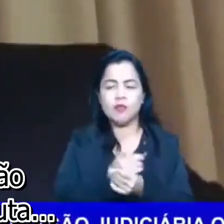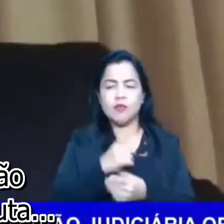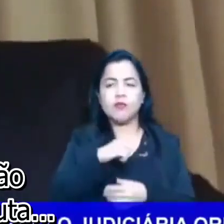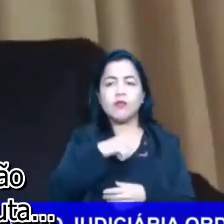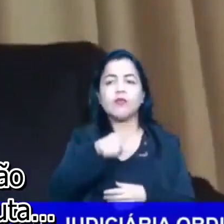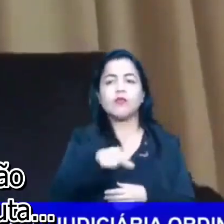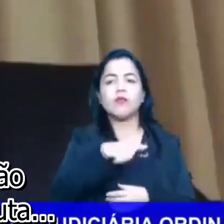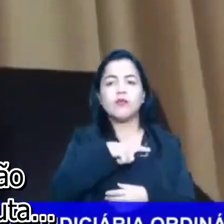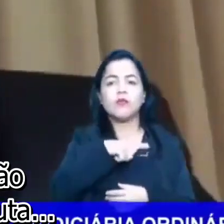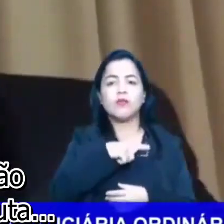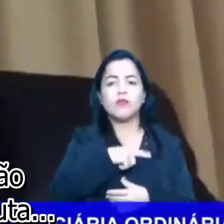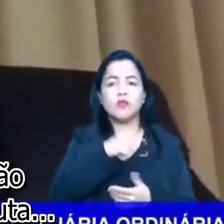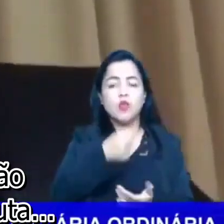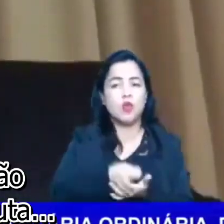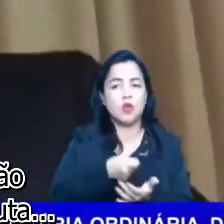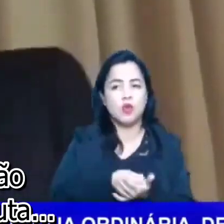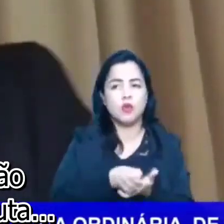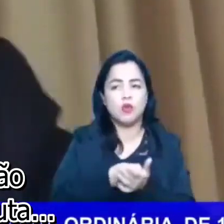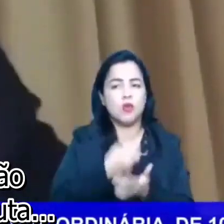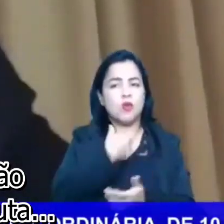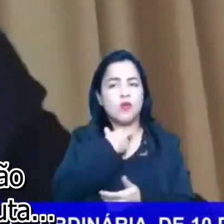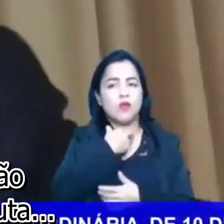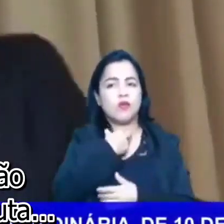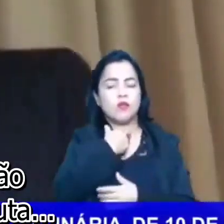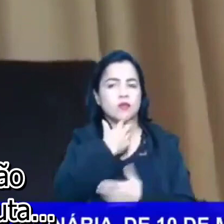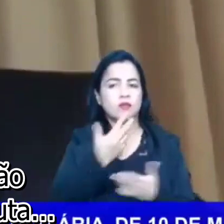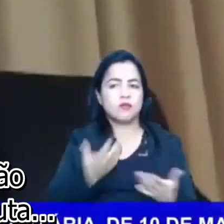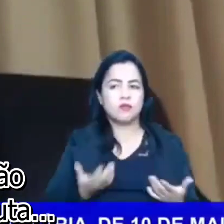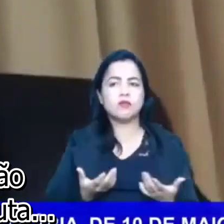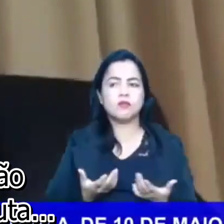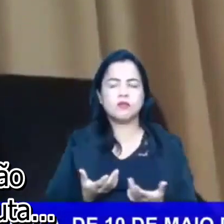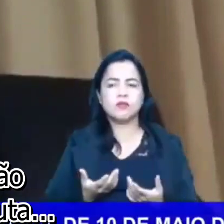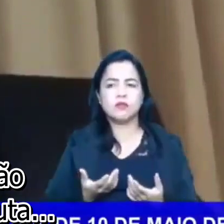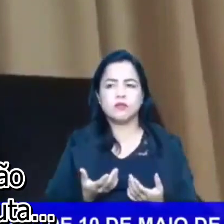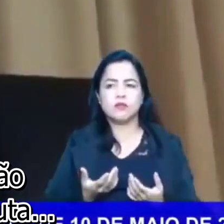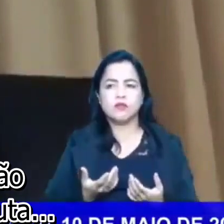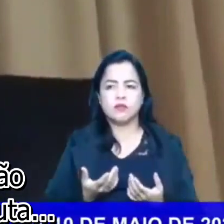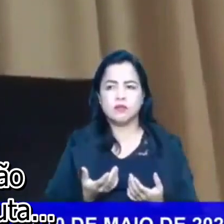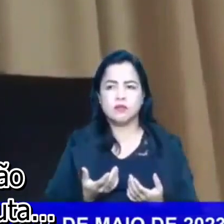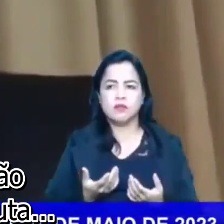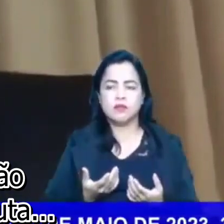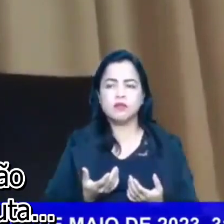de que essa exigência ela não pode ser feita de forma